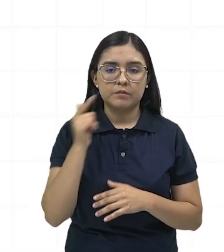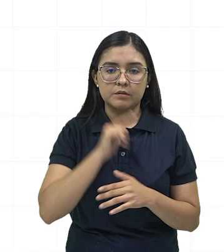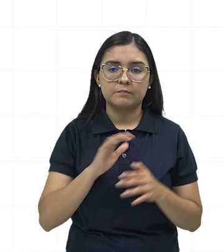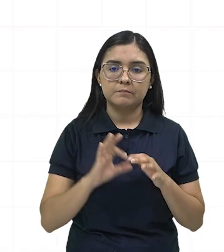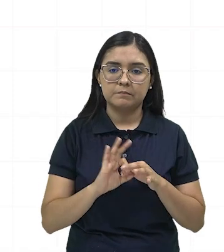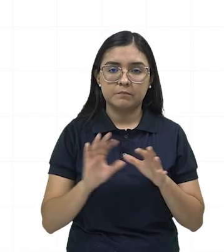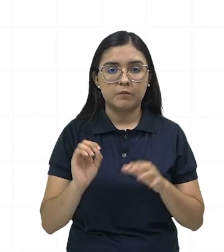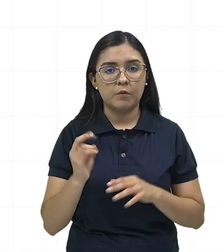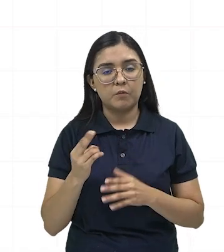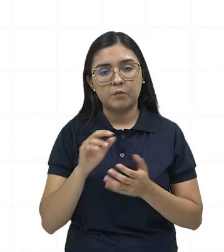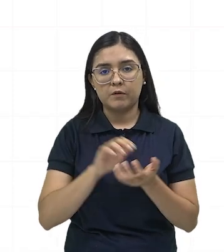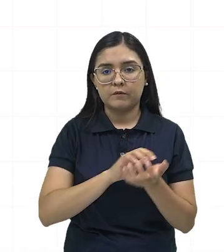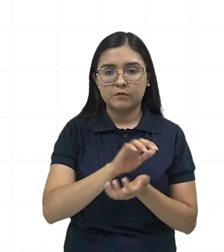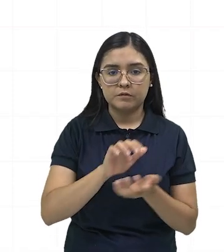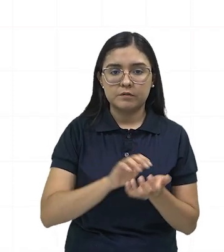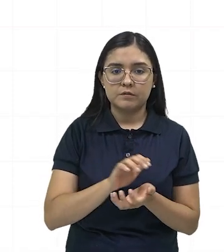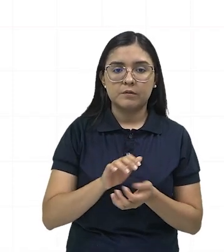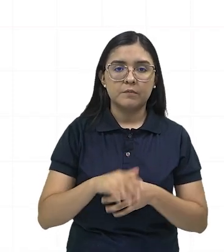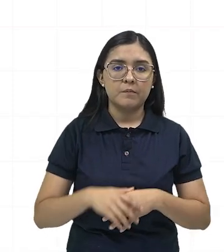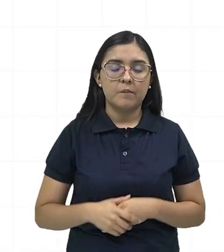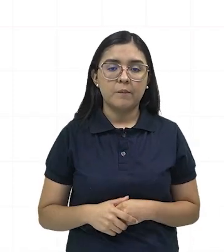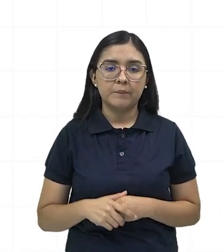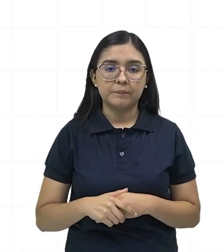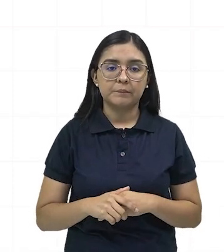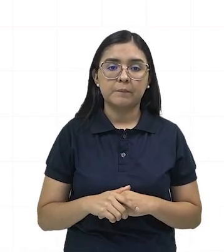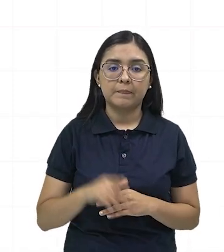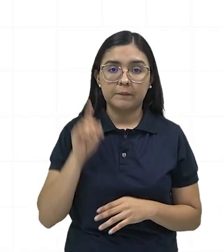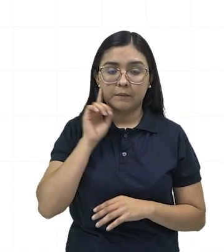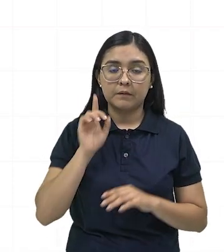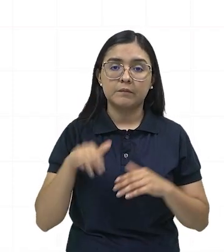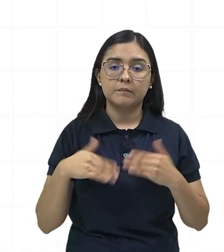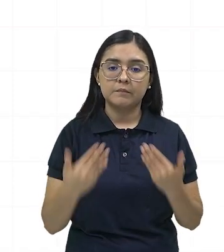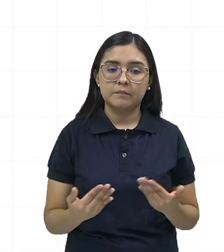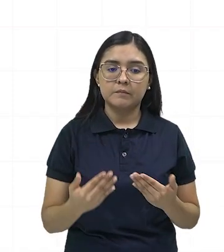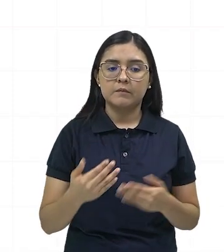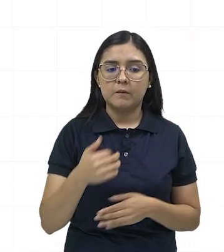ou revolução americana. E a partir de